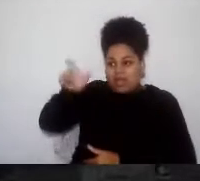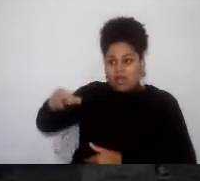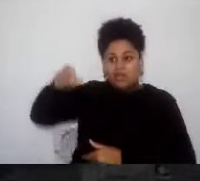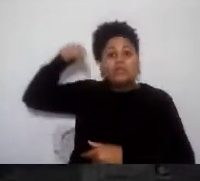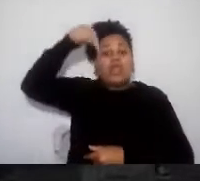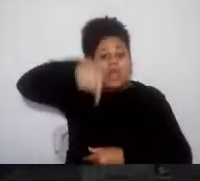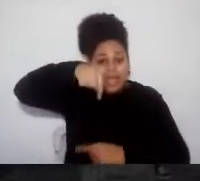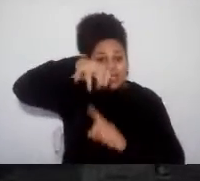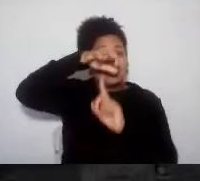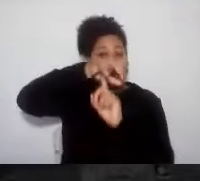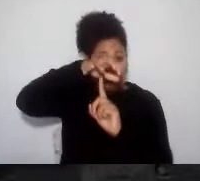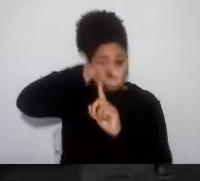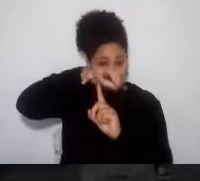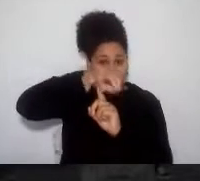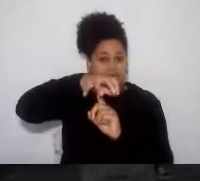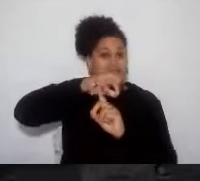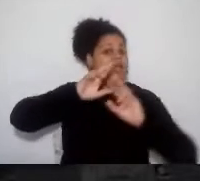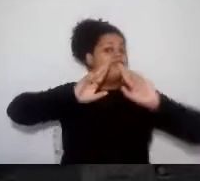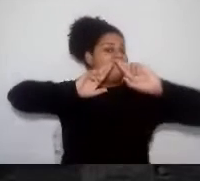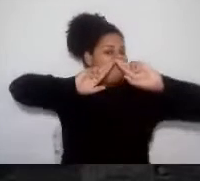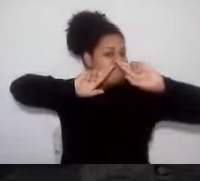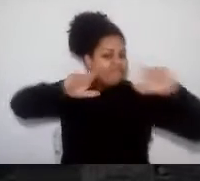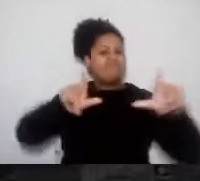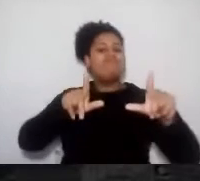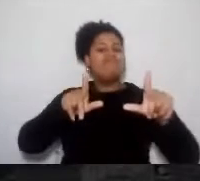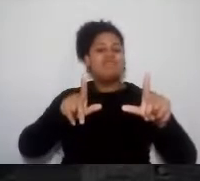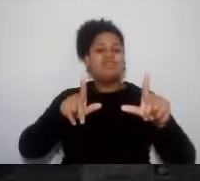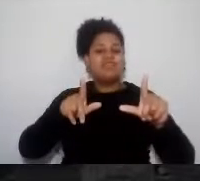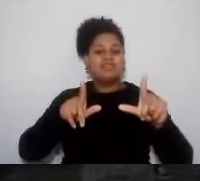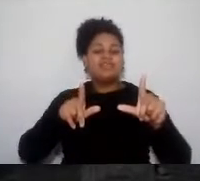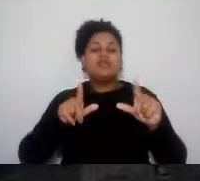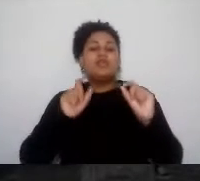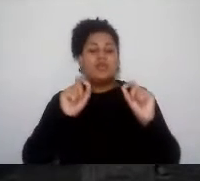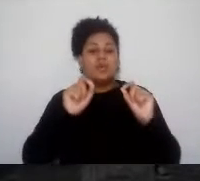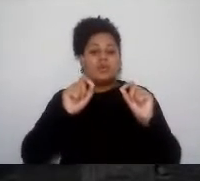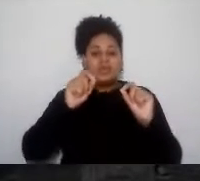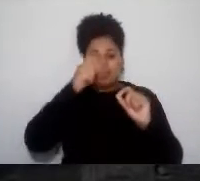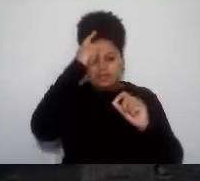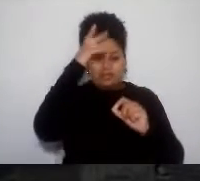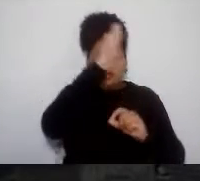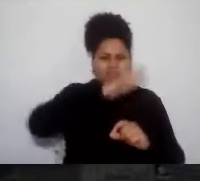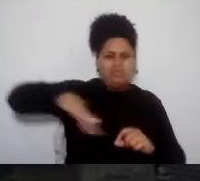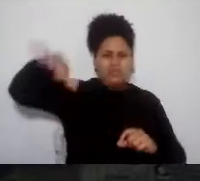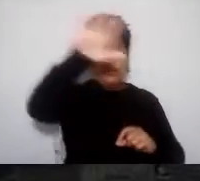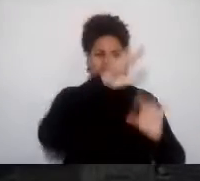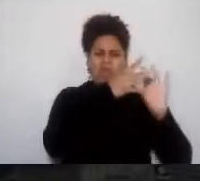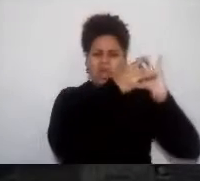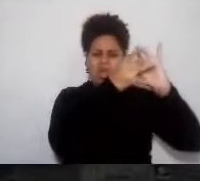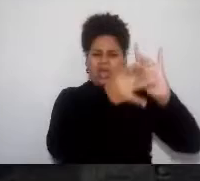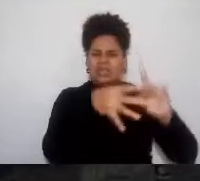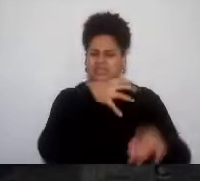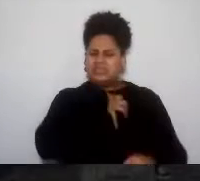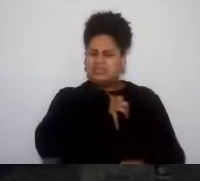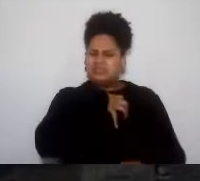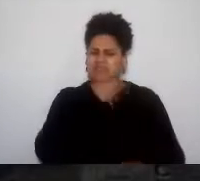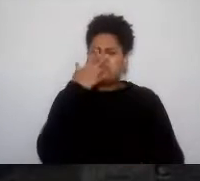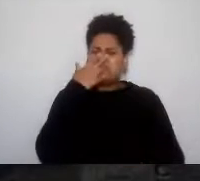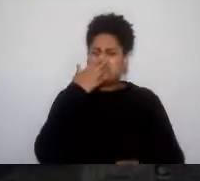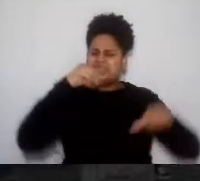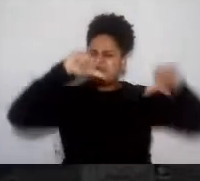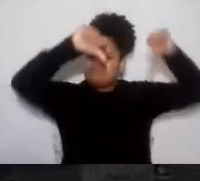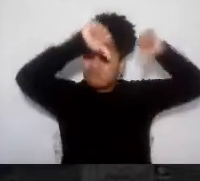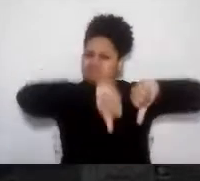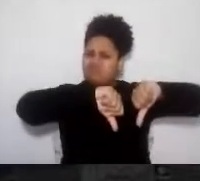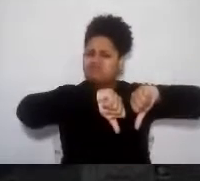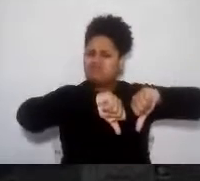é diferente da negatividade da conjuntura geral. Seja do ponto de vista